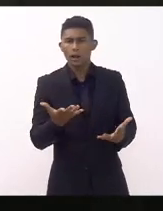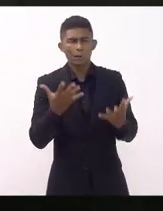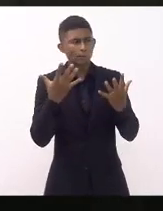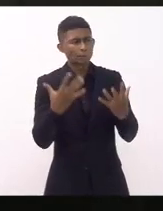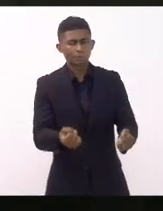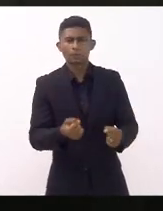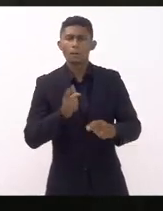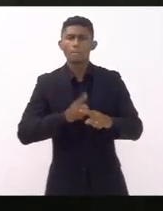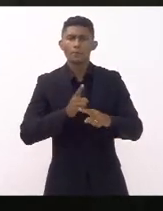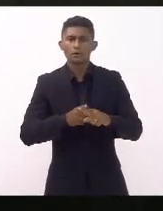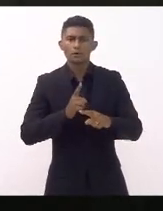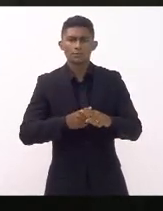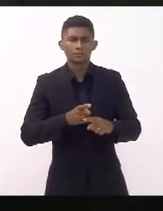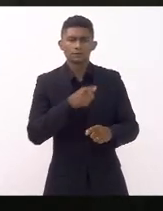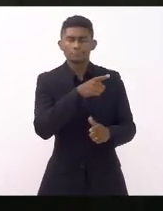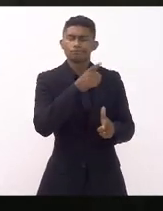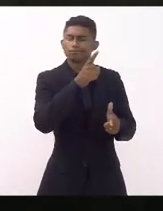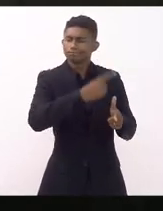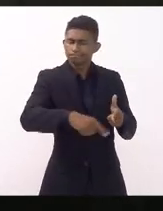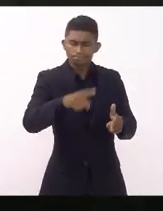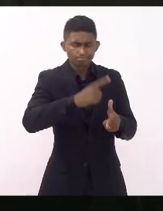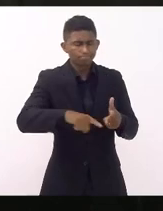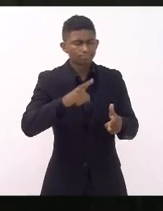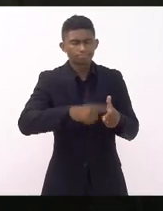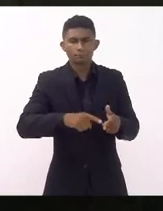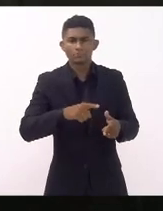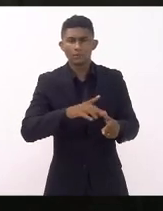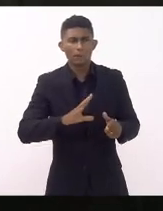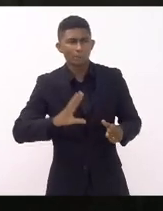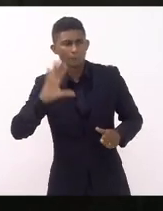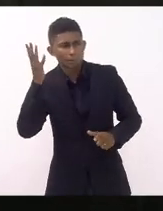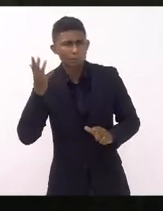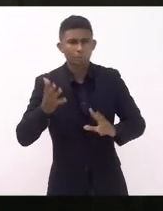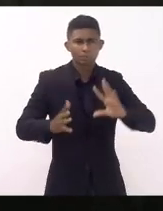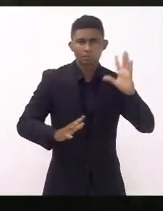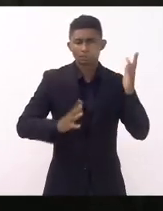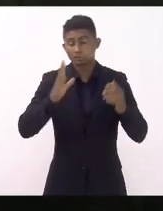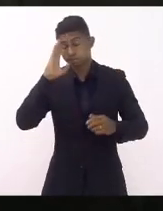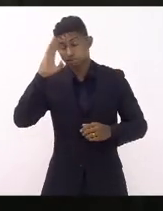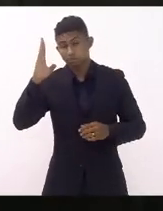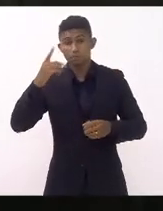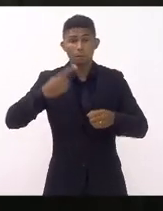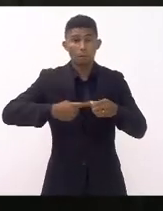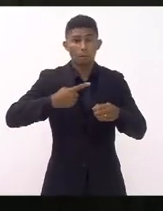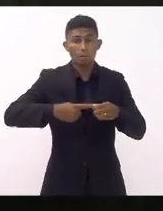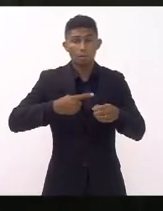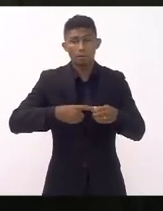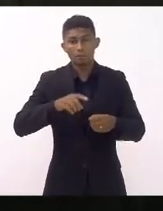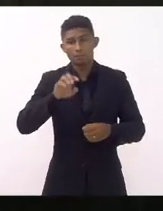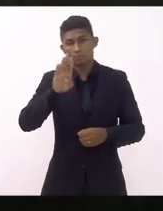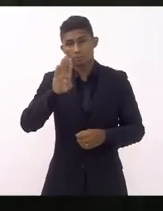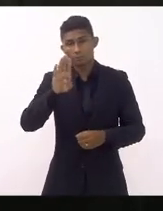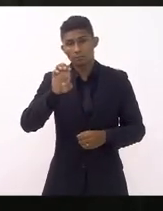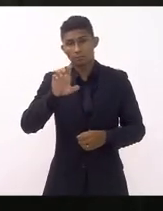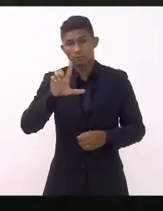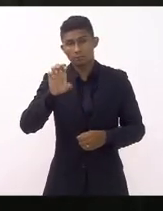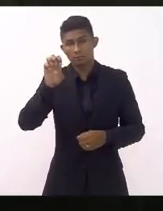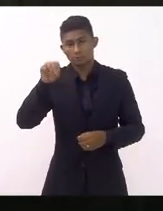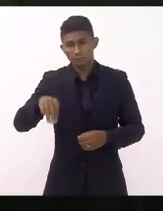dos problemas ocorridos, principalmente dentro do bairro Belém e Japuíba,